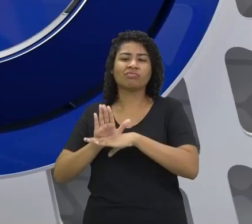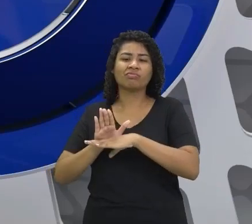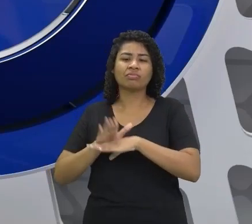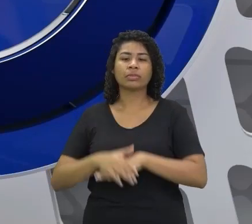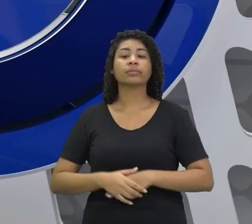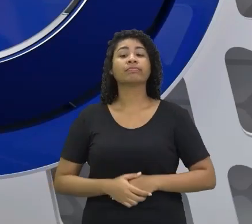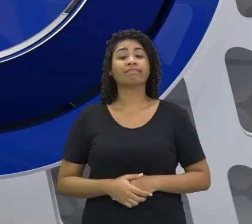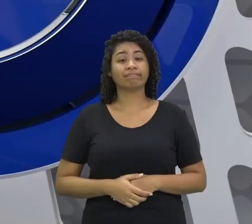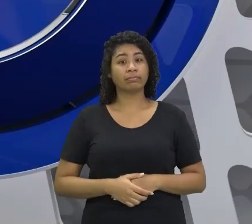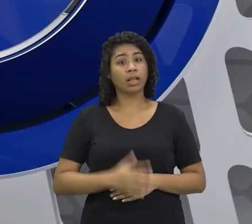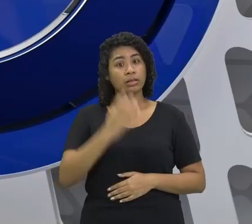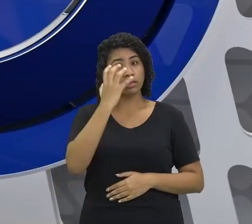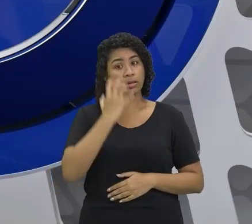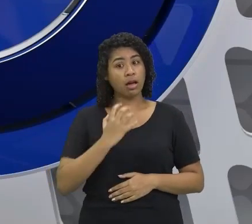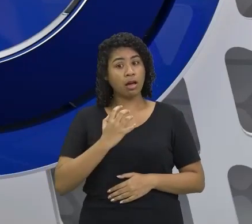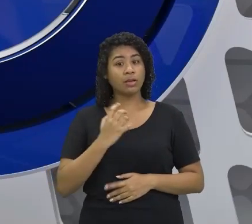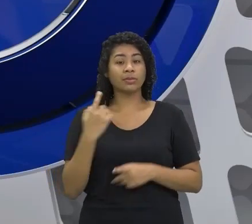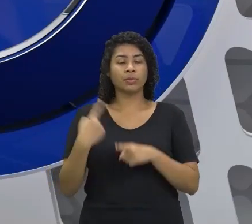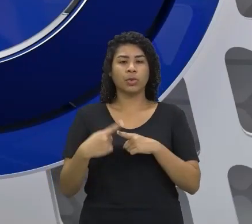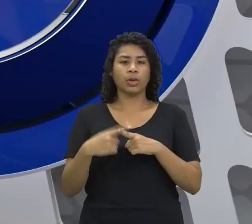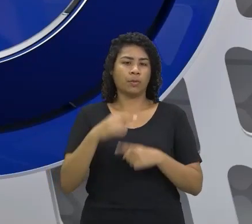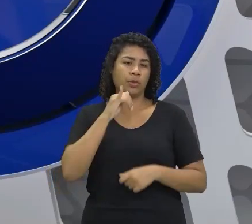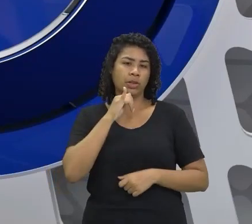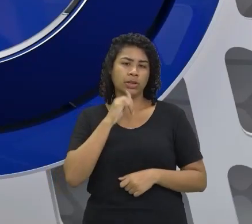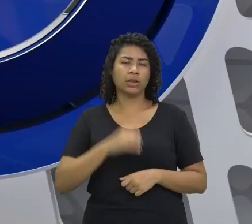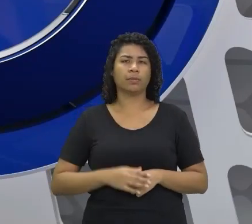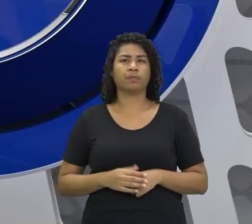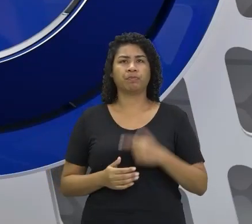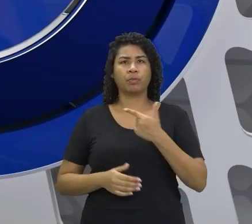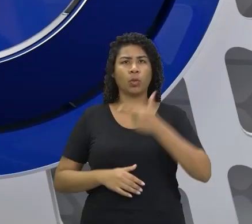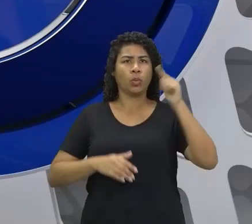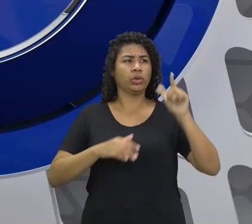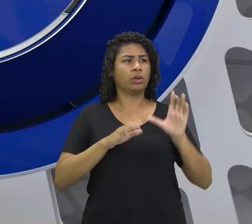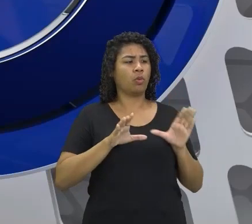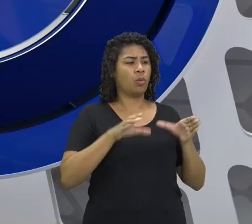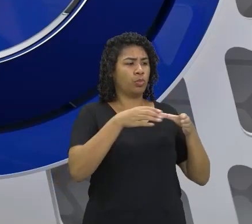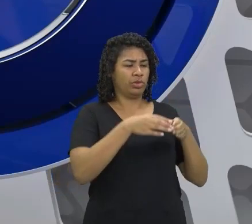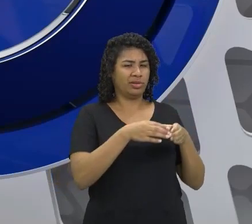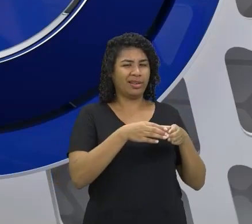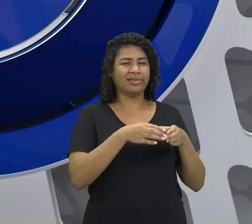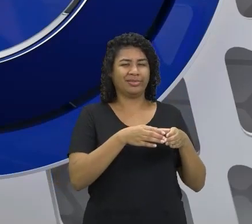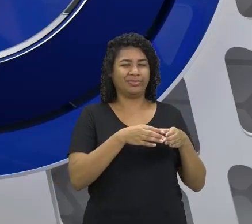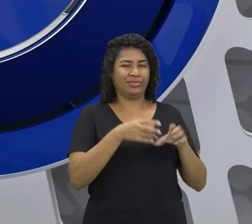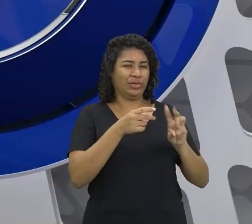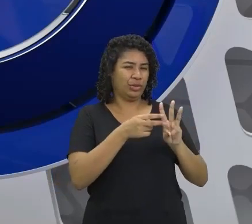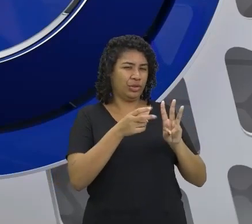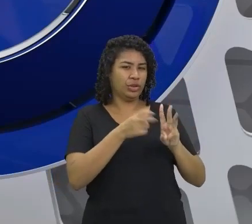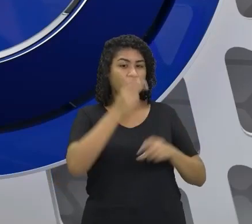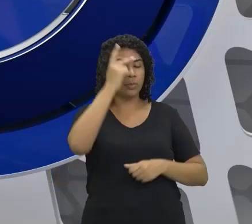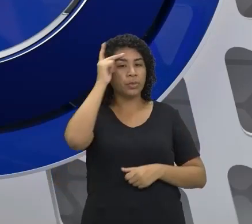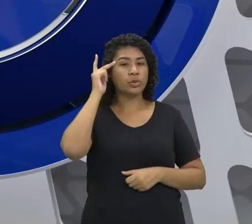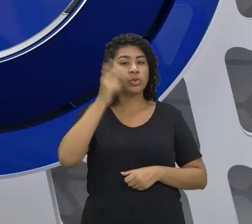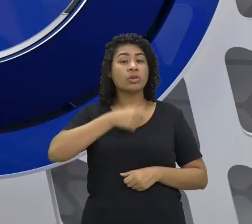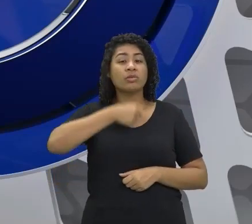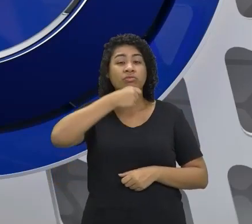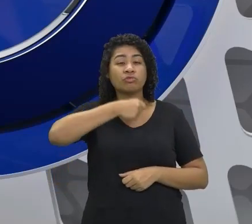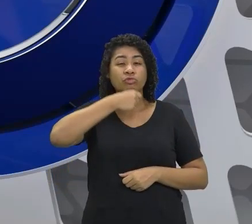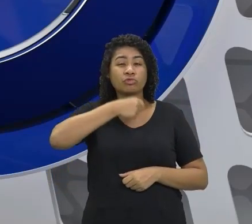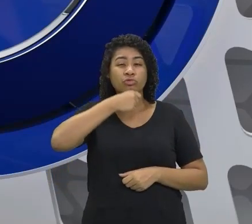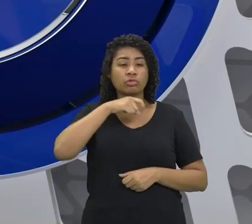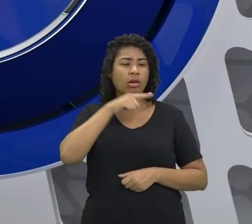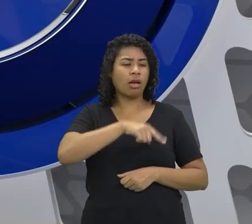Isso é muito sério, porque, por exemplo, para uma comunidade indígena, uma pessoa mais idosa é uma